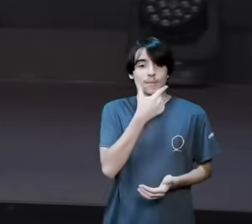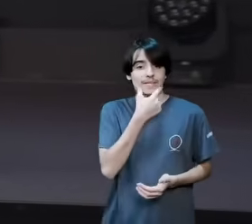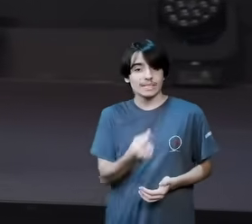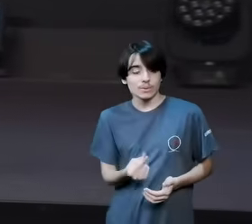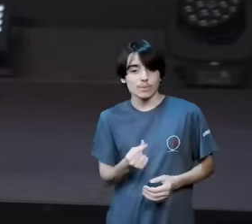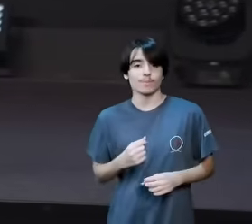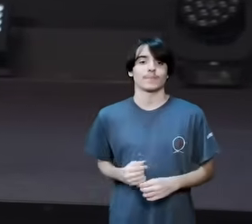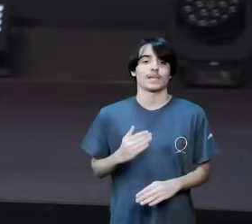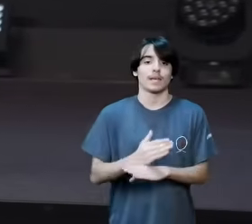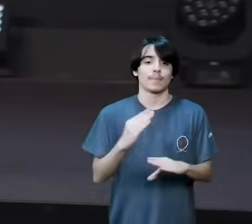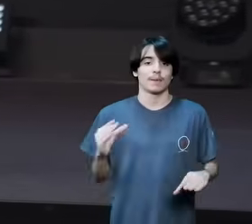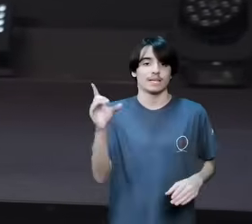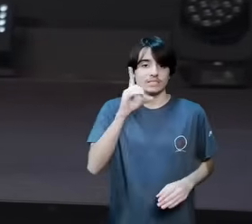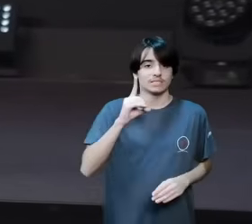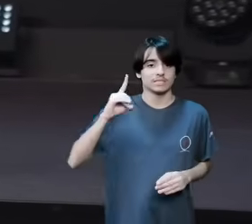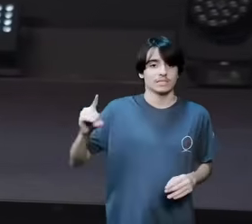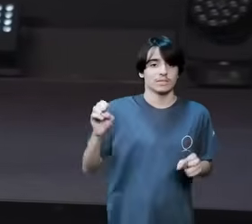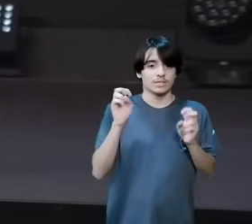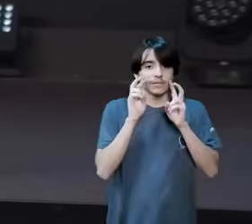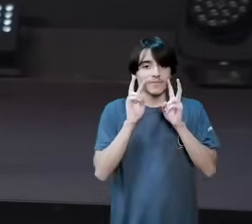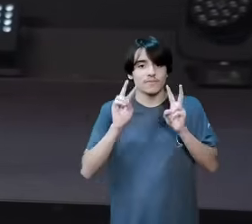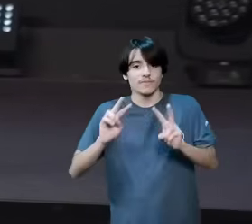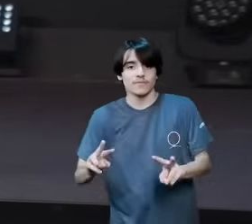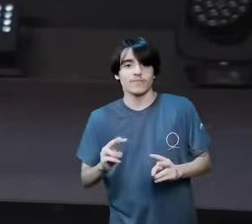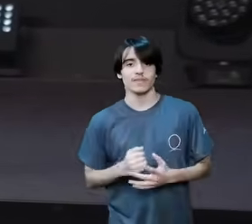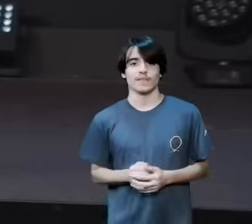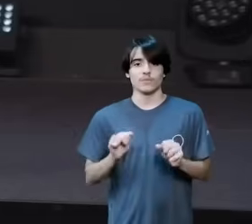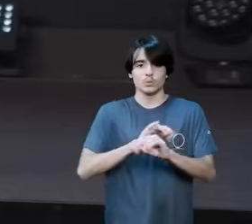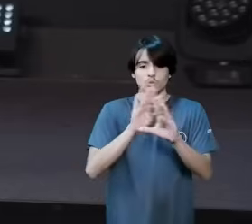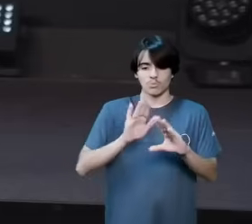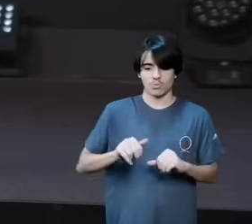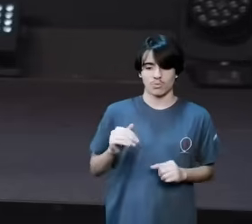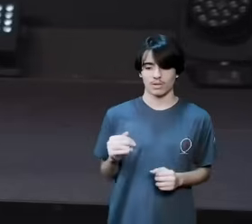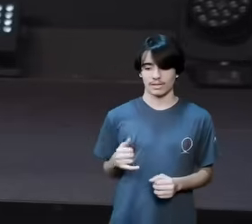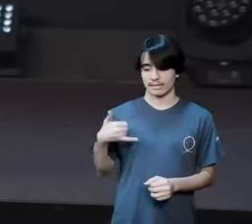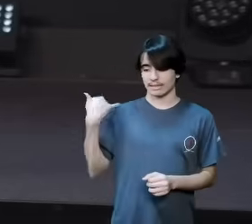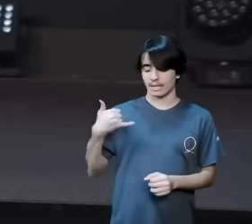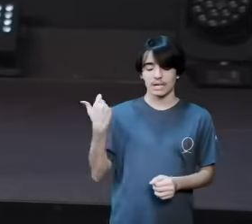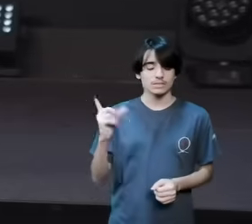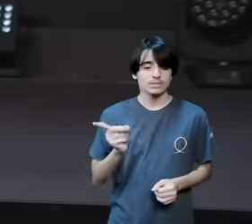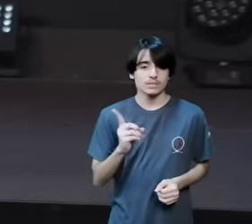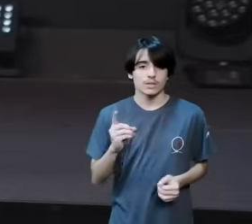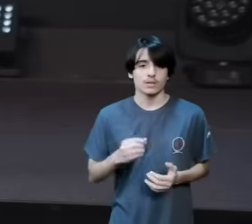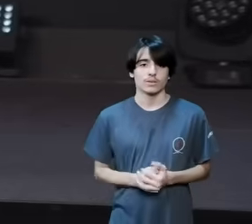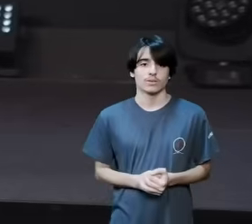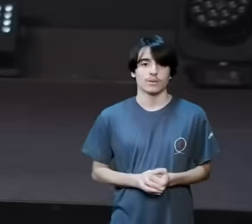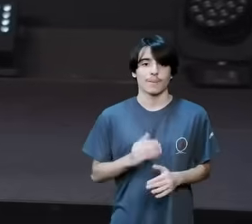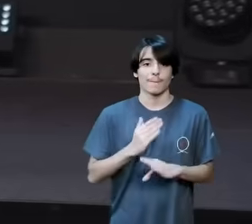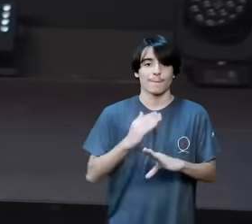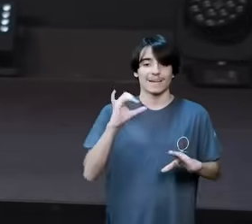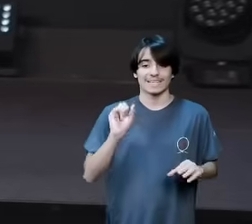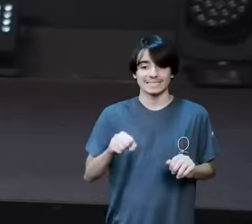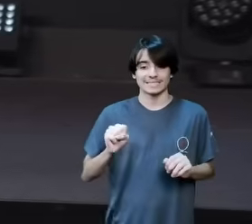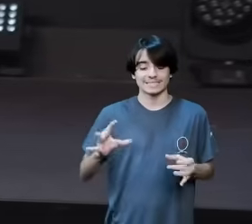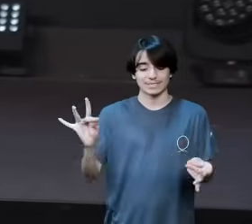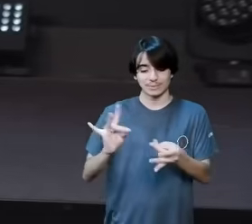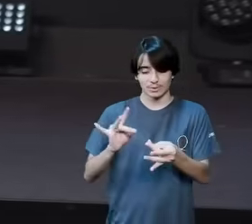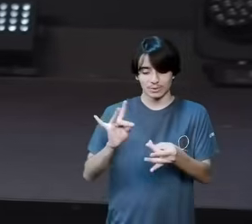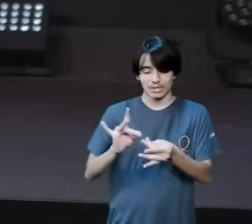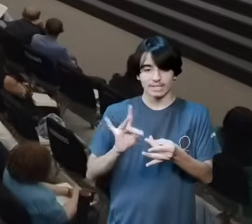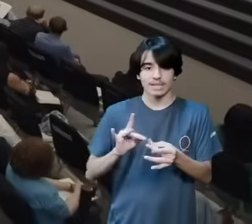mas Deus não confere visões por idade, Deus entrega visões por níveis de